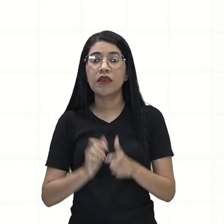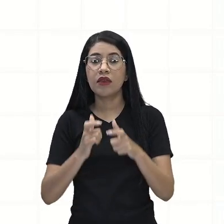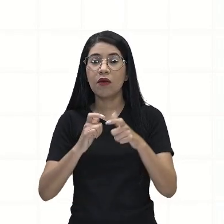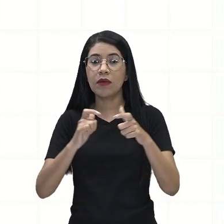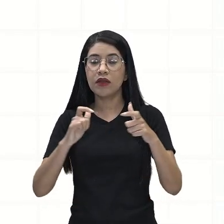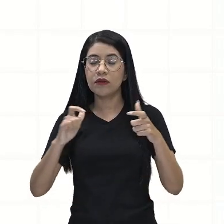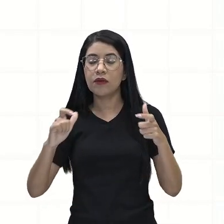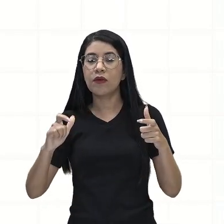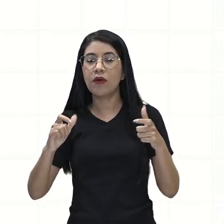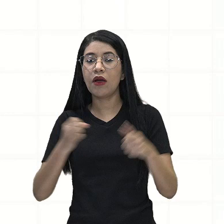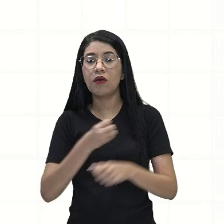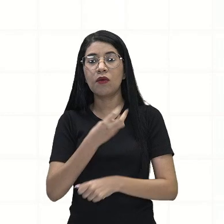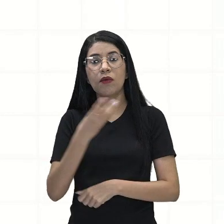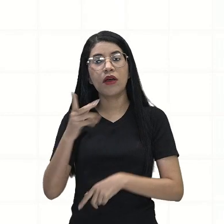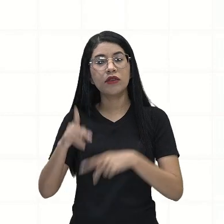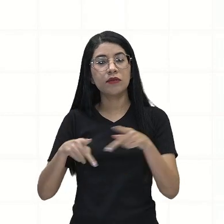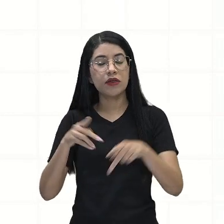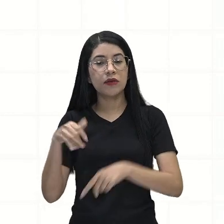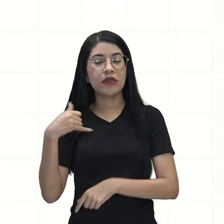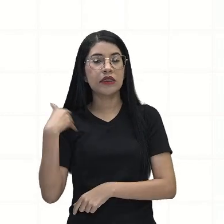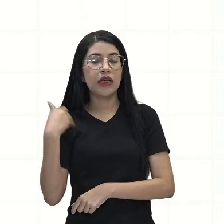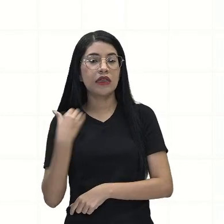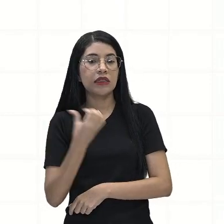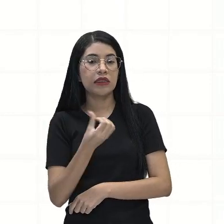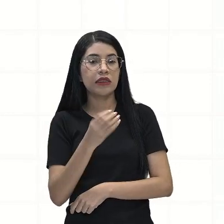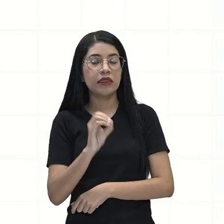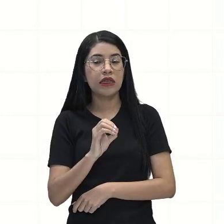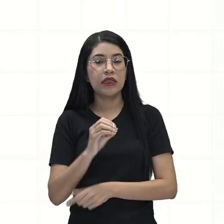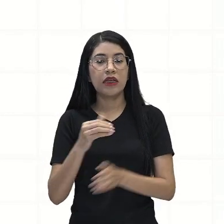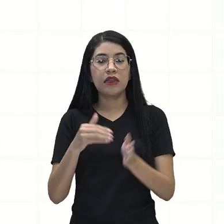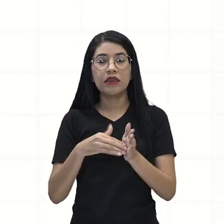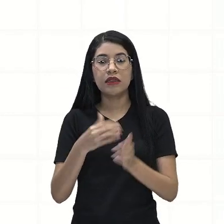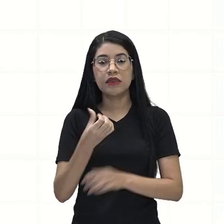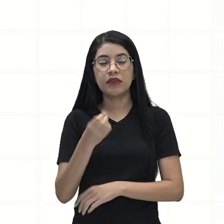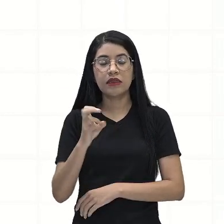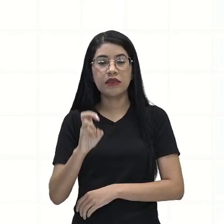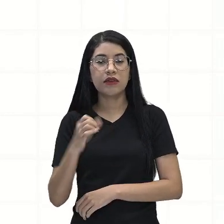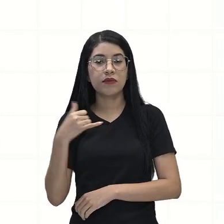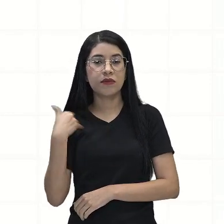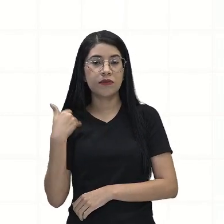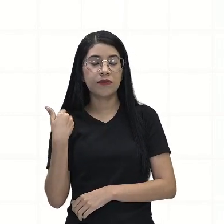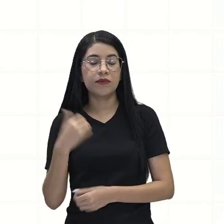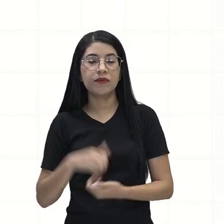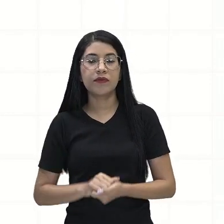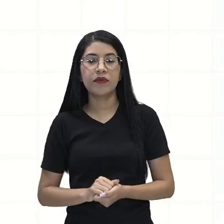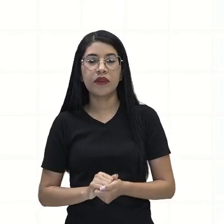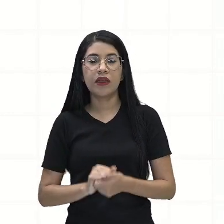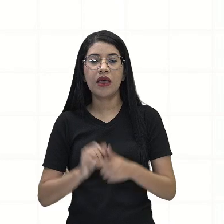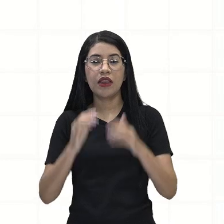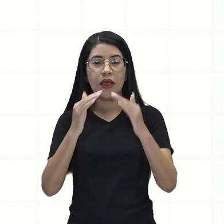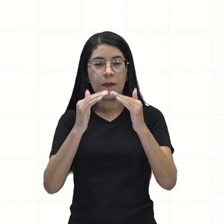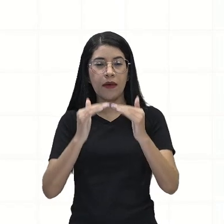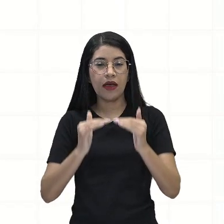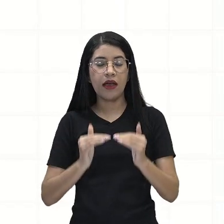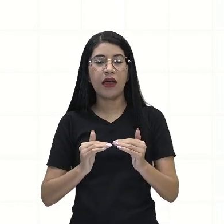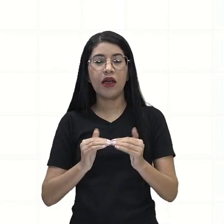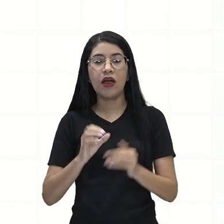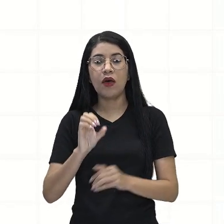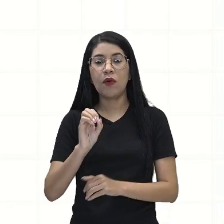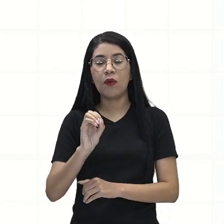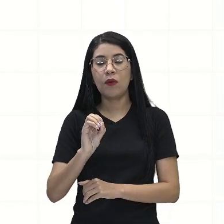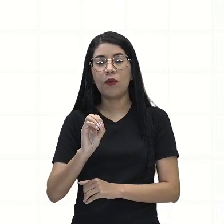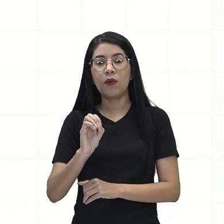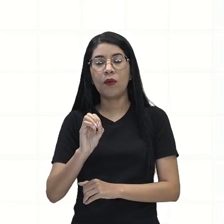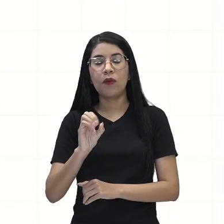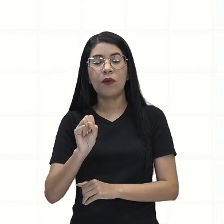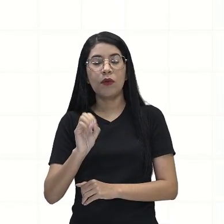grupo de 65 a 69 anos. Lá no finalzinho, aqui na última linha, nós temos 80 anos ou mais. Olha, vou marcar aqui